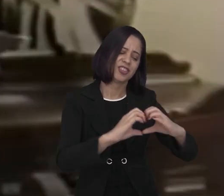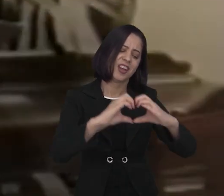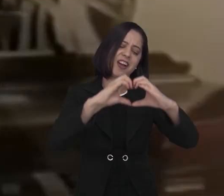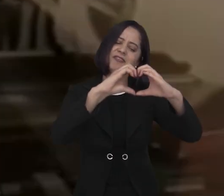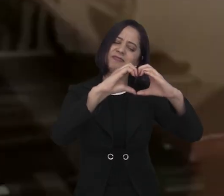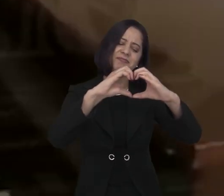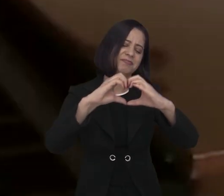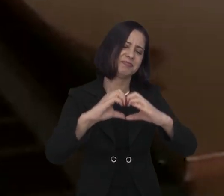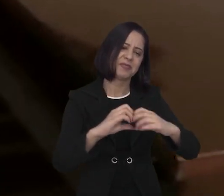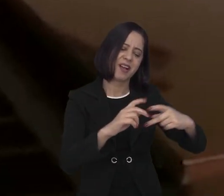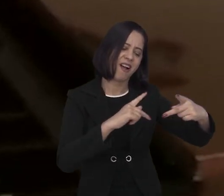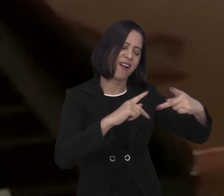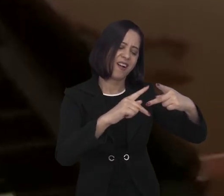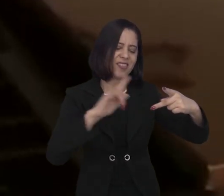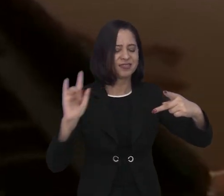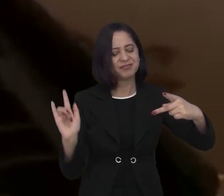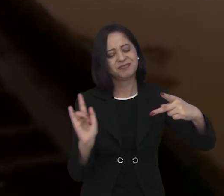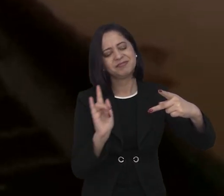de te